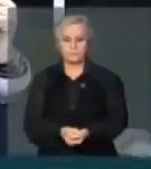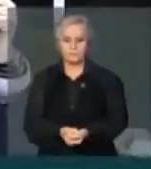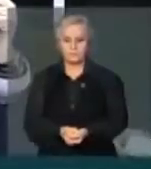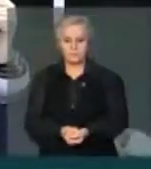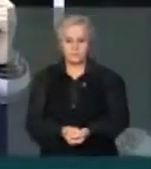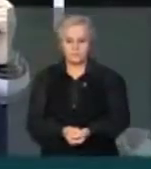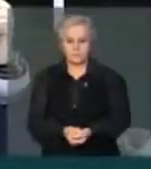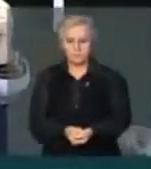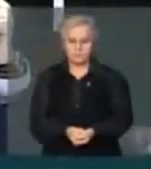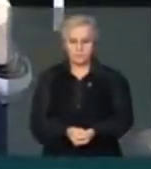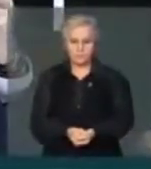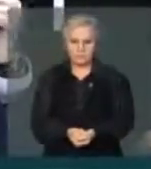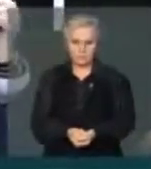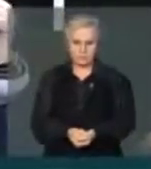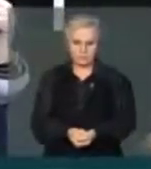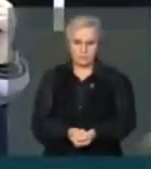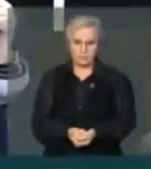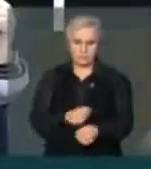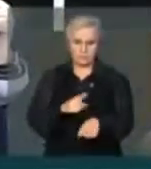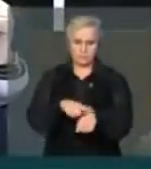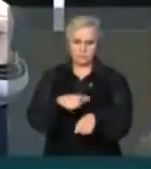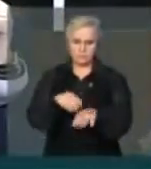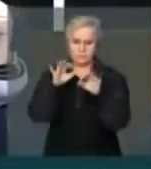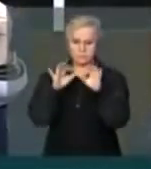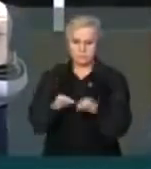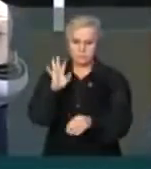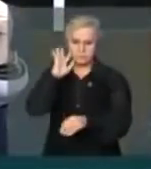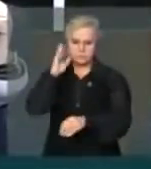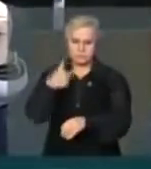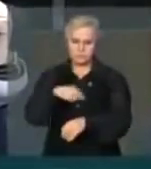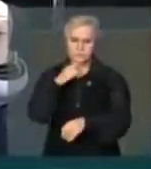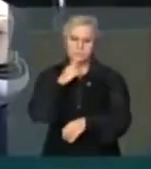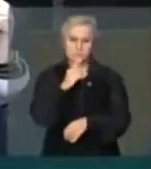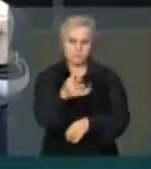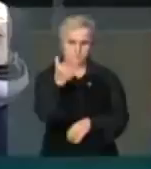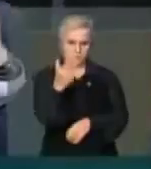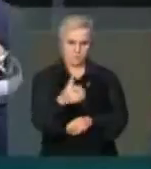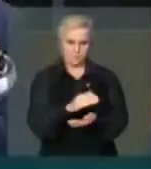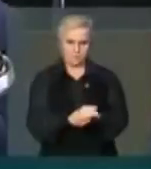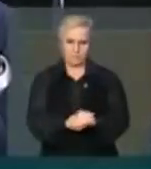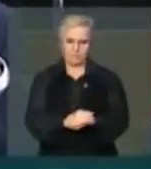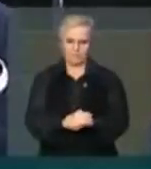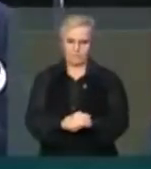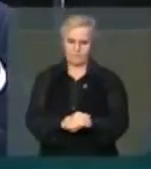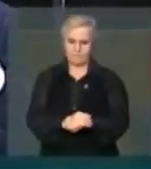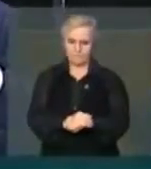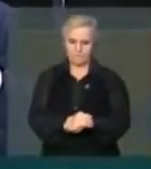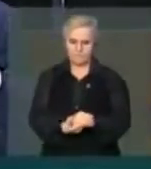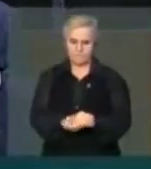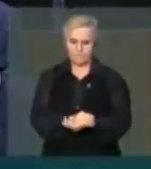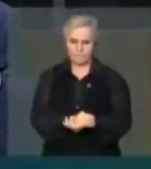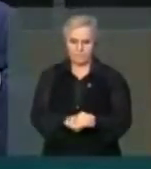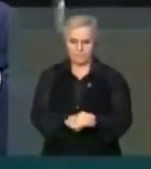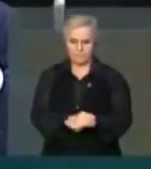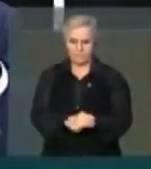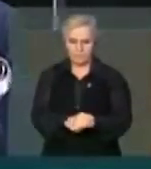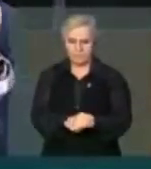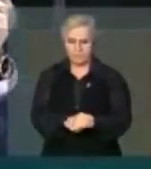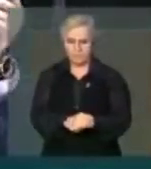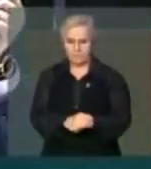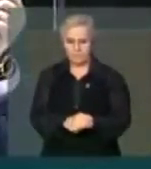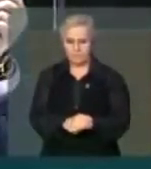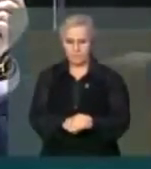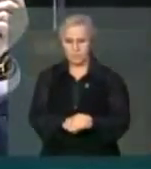Recolhida a questão de Vossa Excelência, no momento apropriado da decisão comunicada, ela será respondida. Presidente, por favor, a questão de ordem. Pois não,